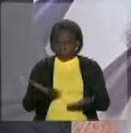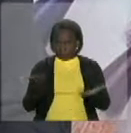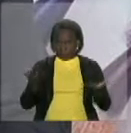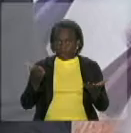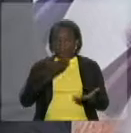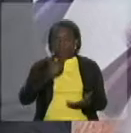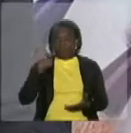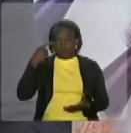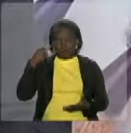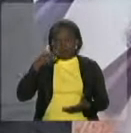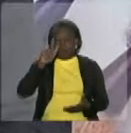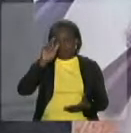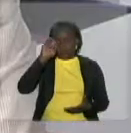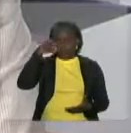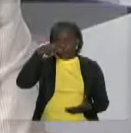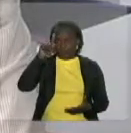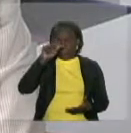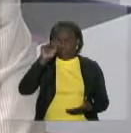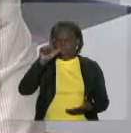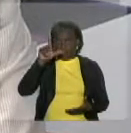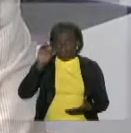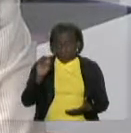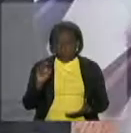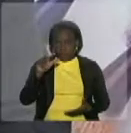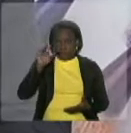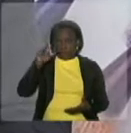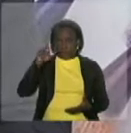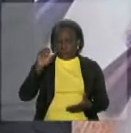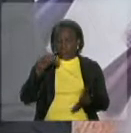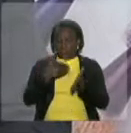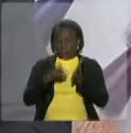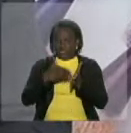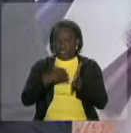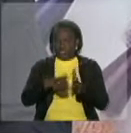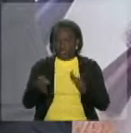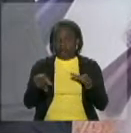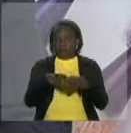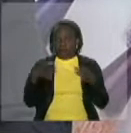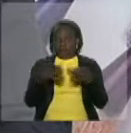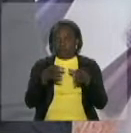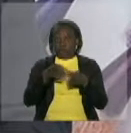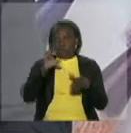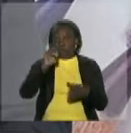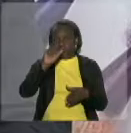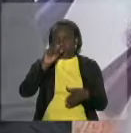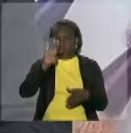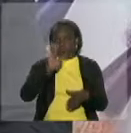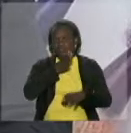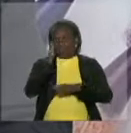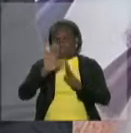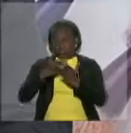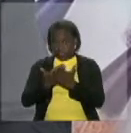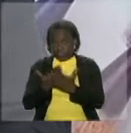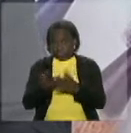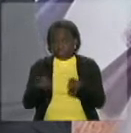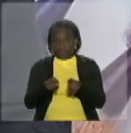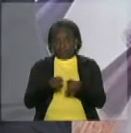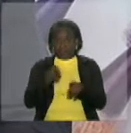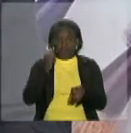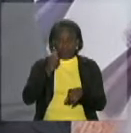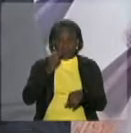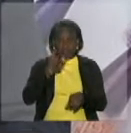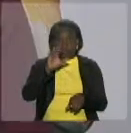Meus convidados são o advogado Gonzalo Lopes, secretário-geral da comissão OAB Vai à Escola, e